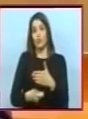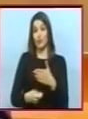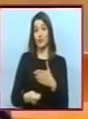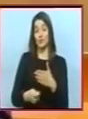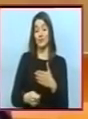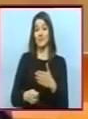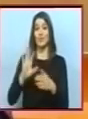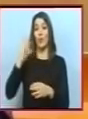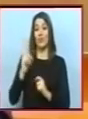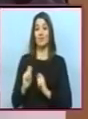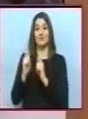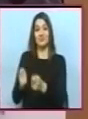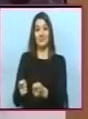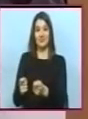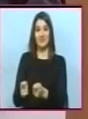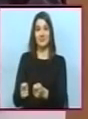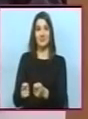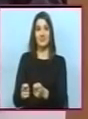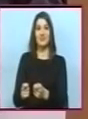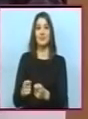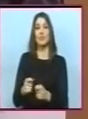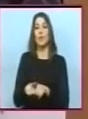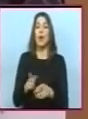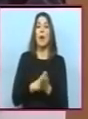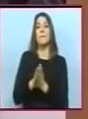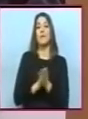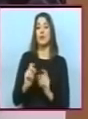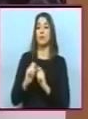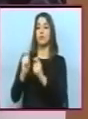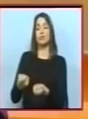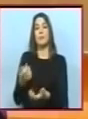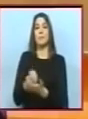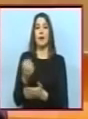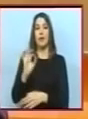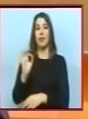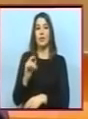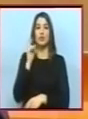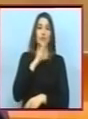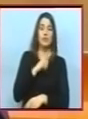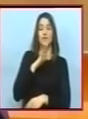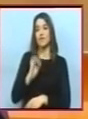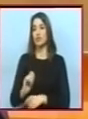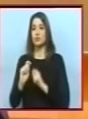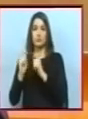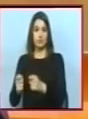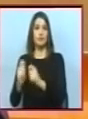das transmissões gratuitas entre pais e filhos